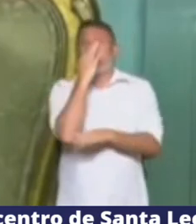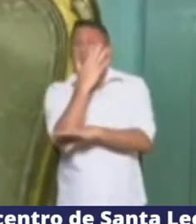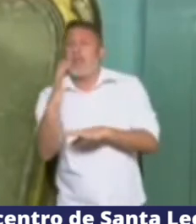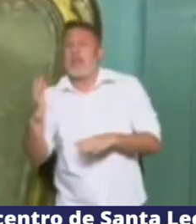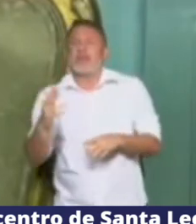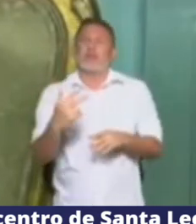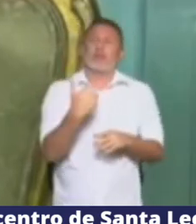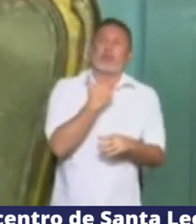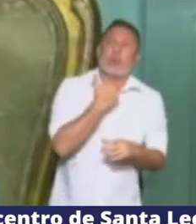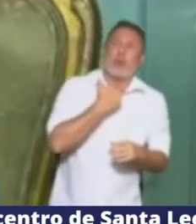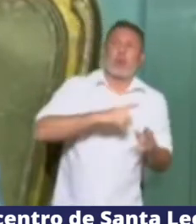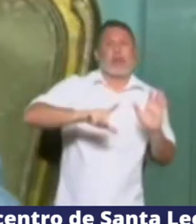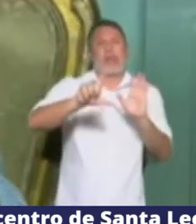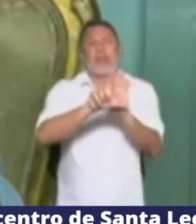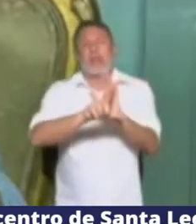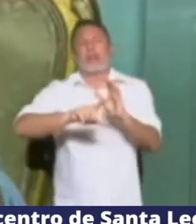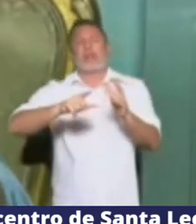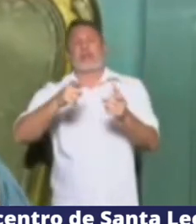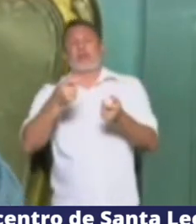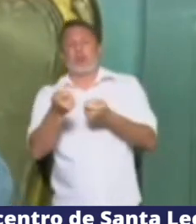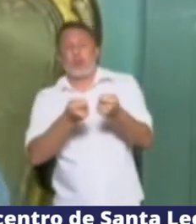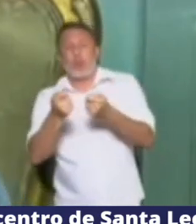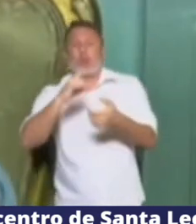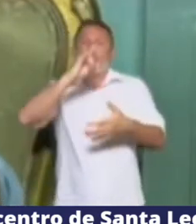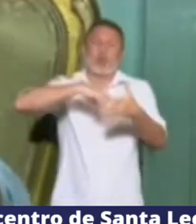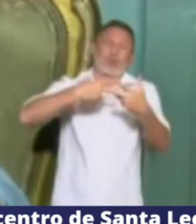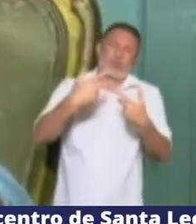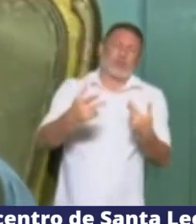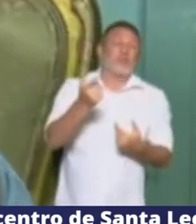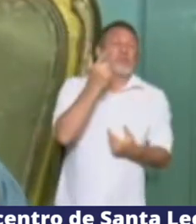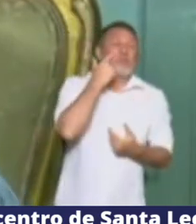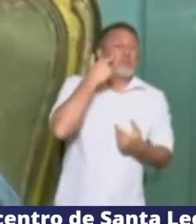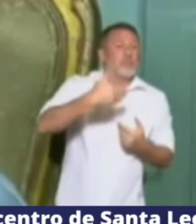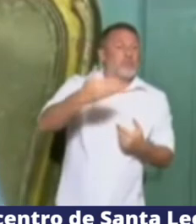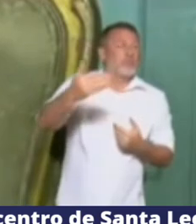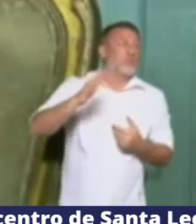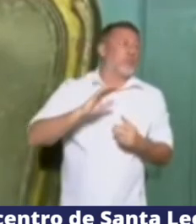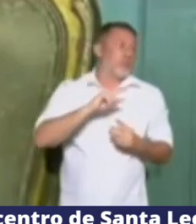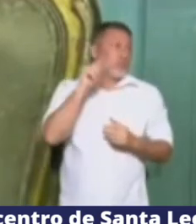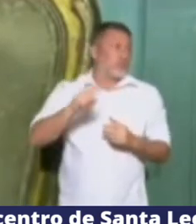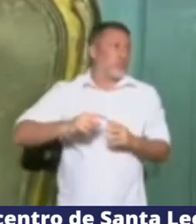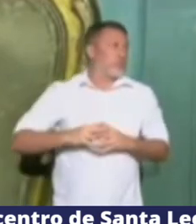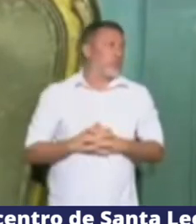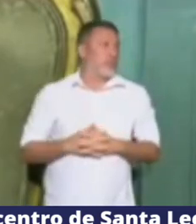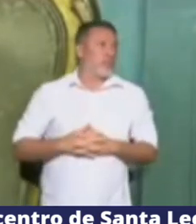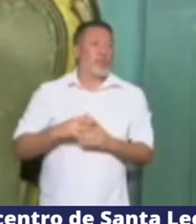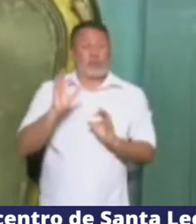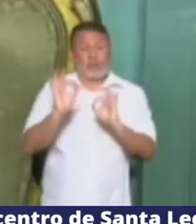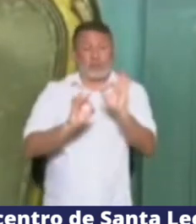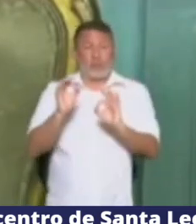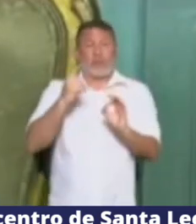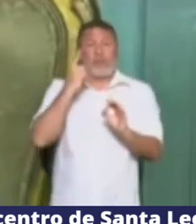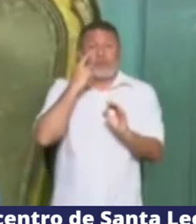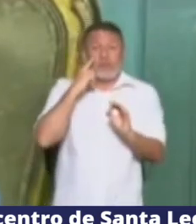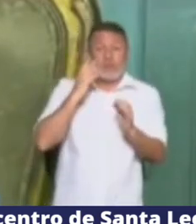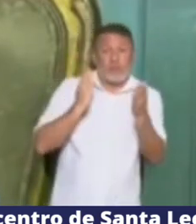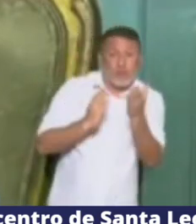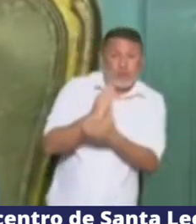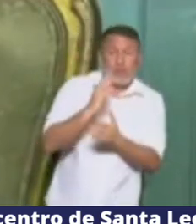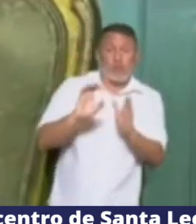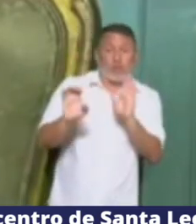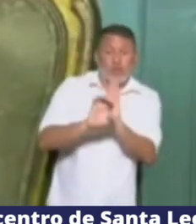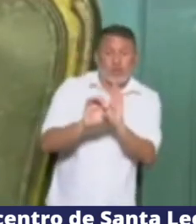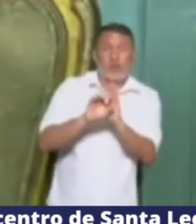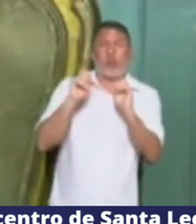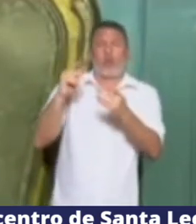fazendo o projeto, ainda o projeto vai ficar pronto no ano que vem. Ficando pronto o projeto, a gente elabora o edital para poder contratar a